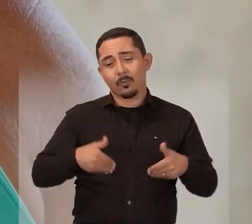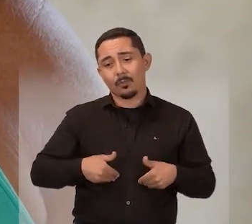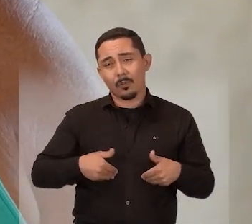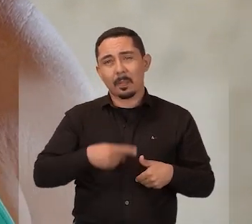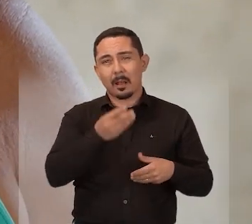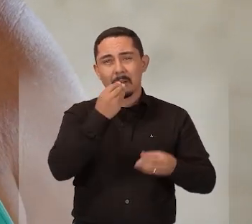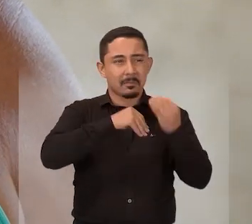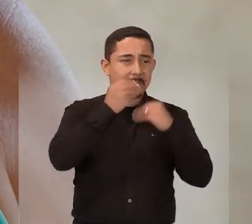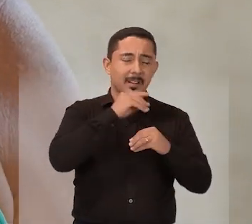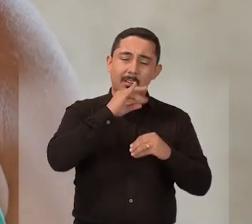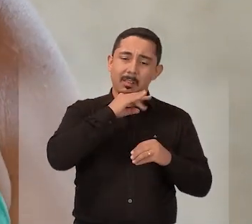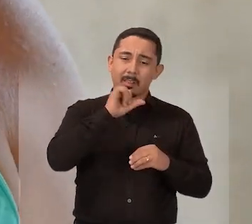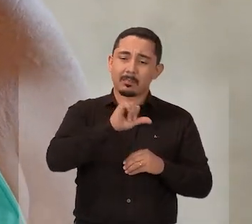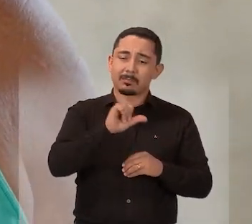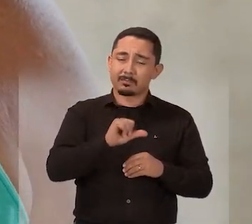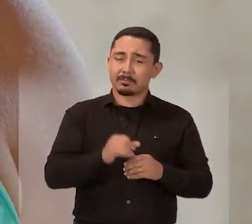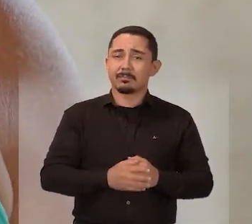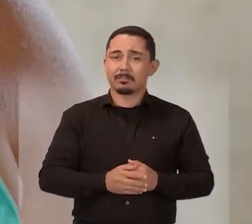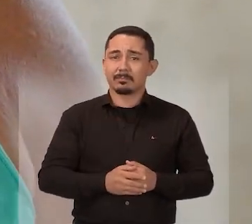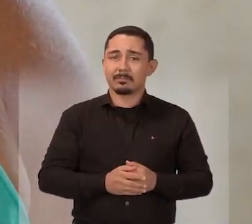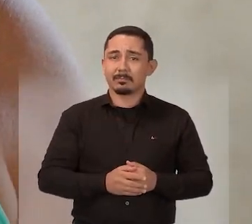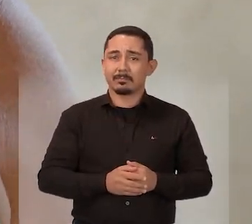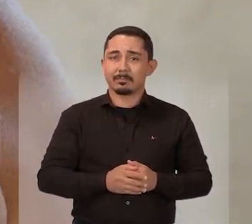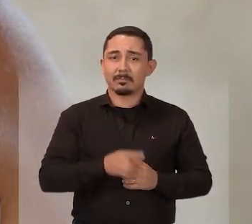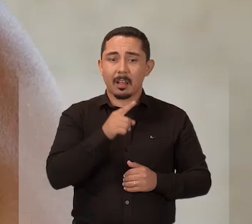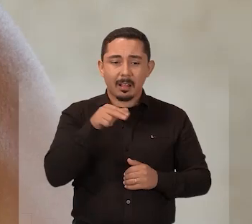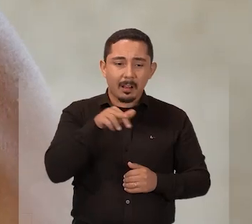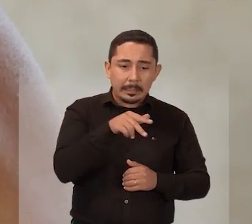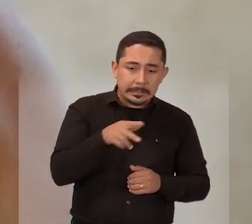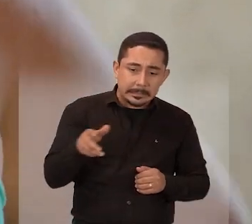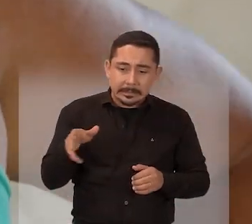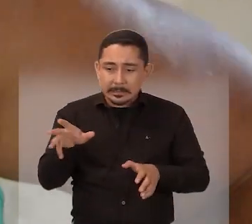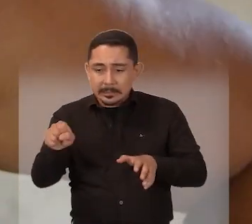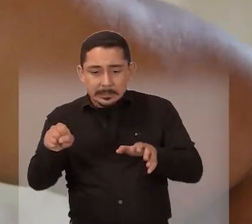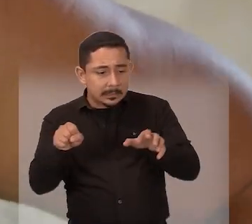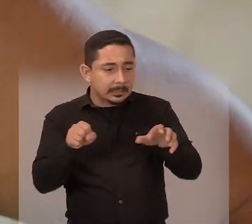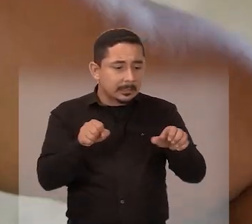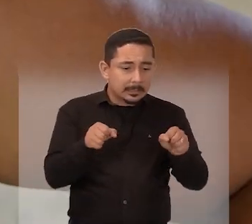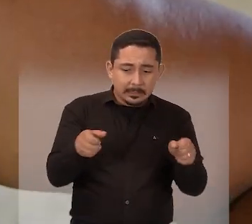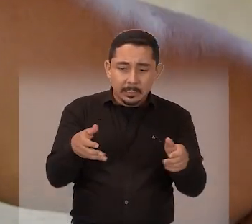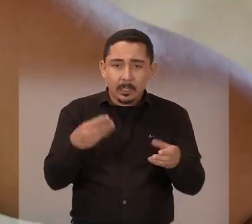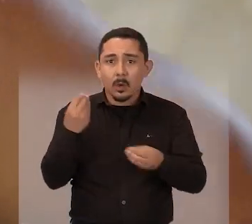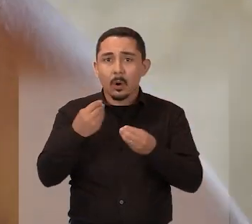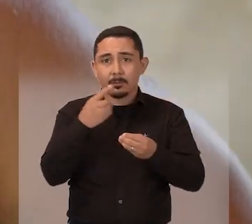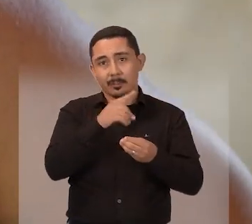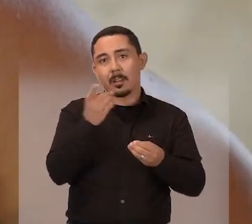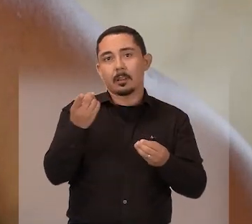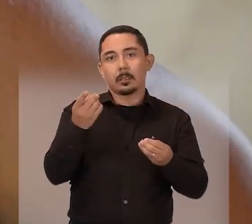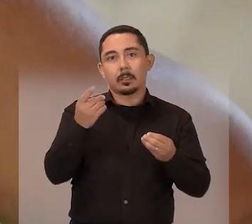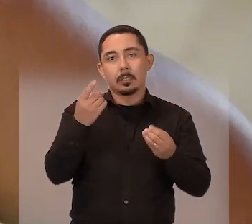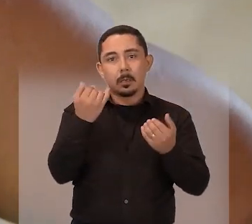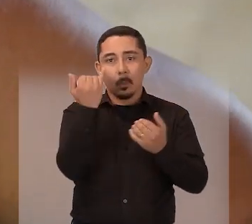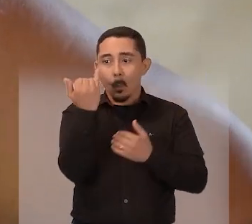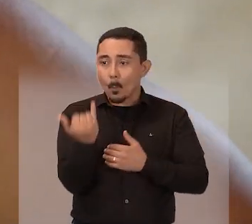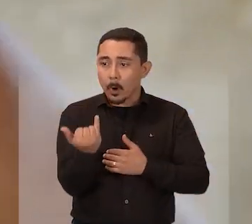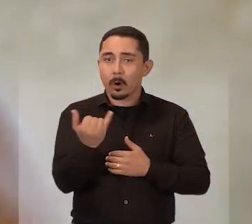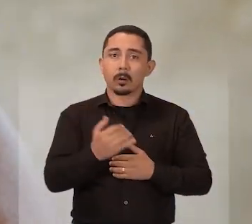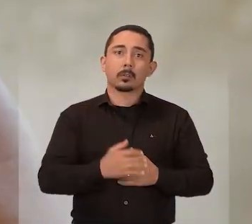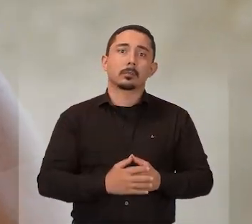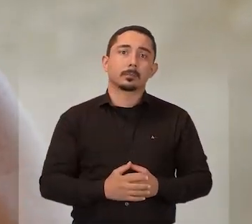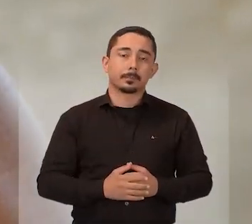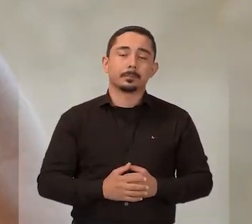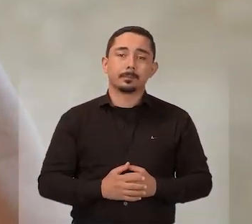que tava passando fome, que as comidas lá eram ruins. Ele andava era assim, ó, segurando a calça de tão magro que